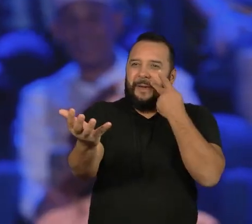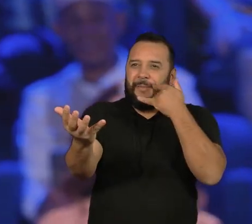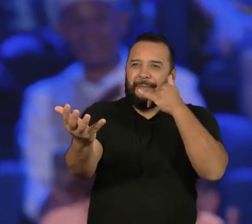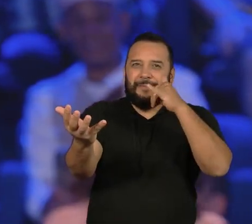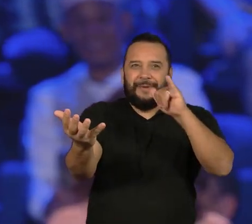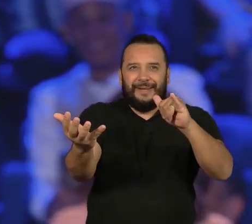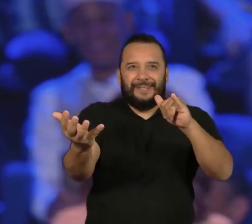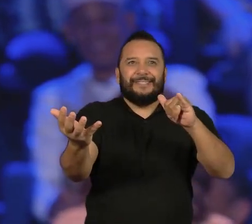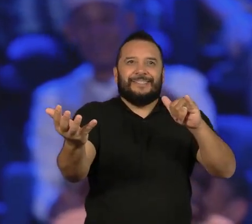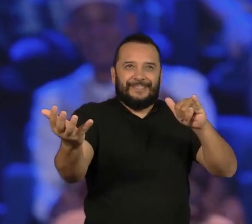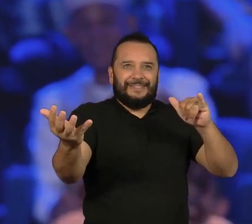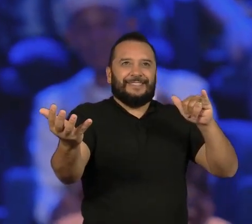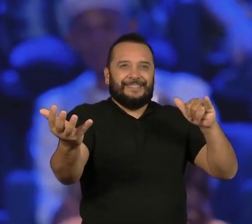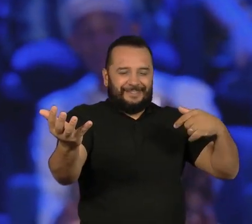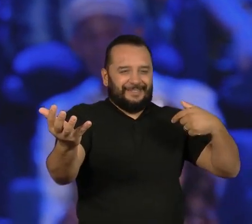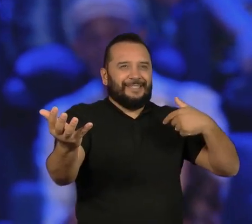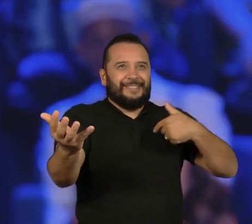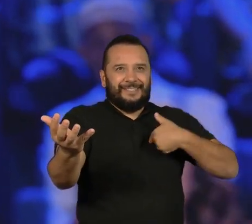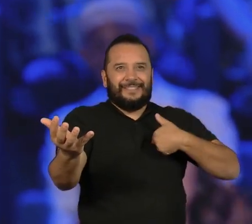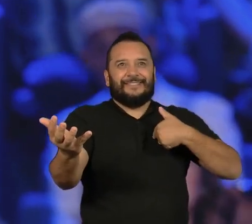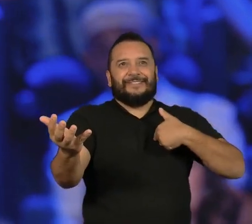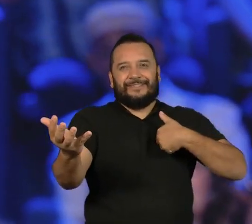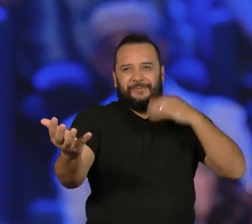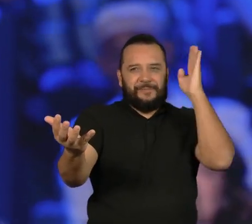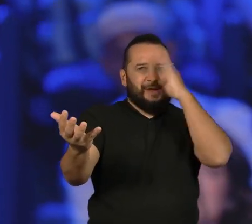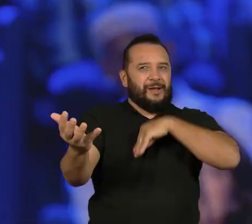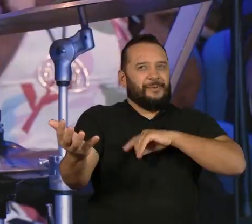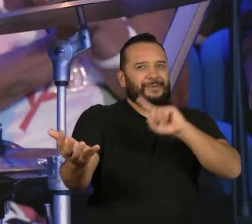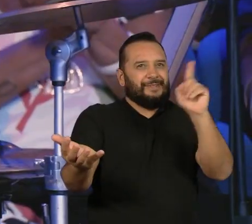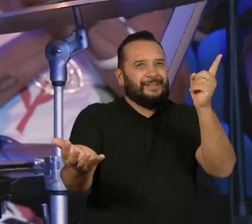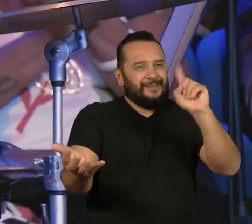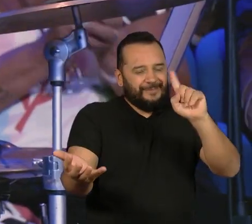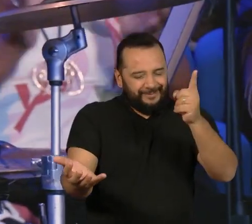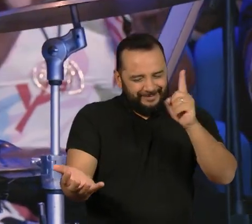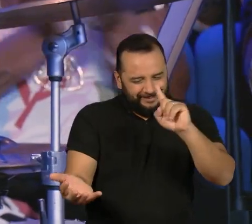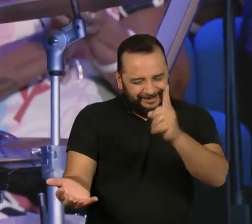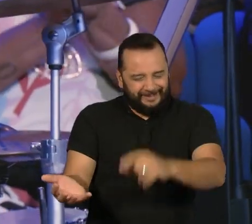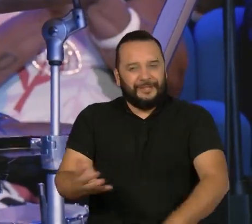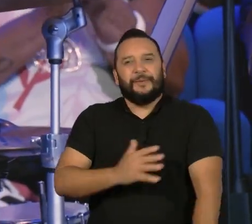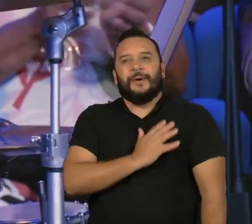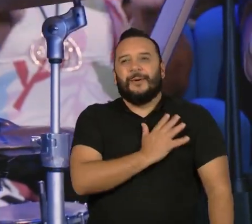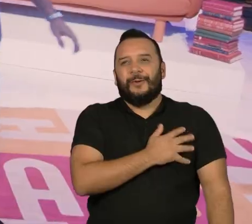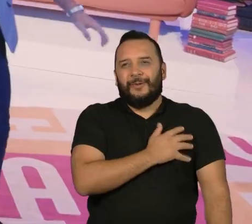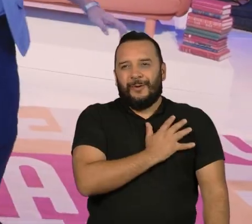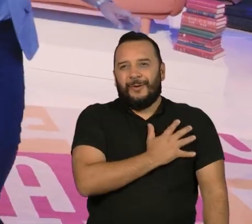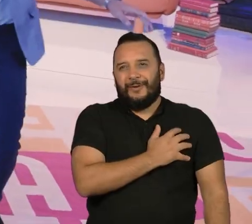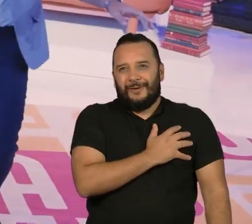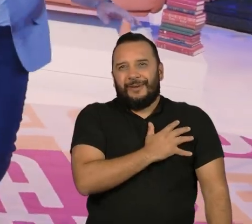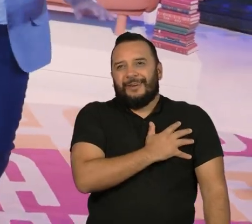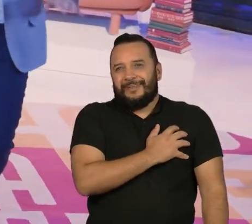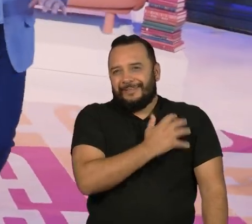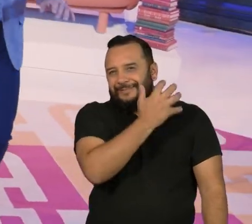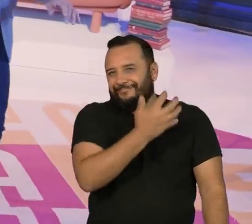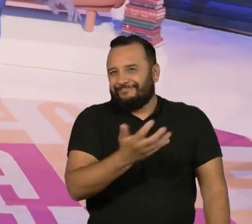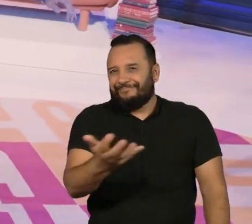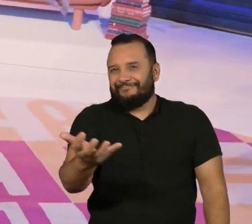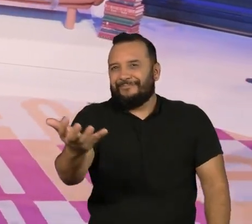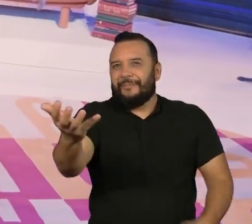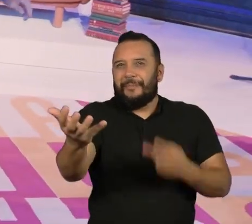não posso ser mal. Se meu coração é do pai,